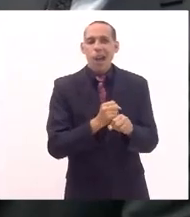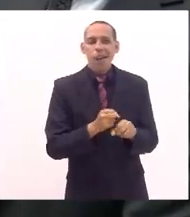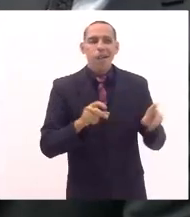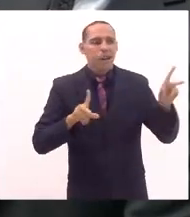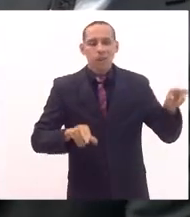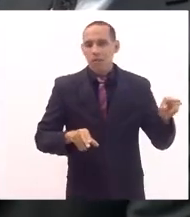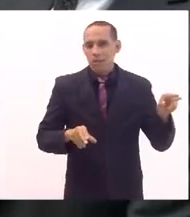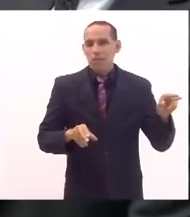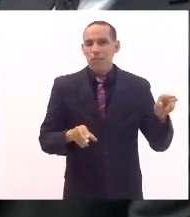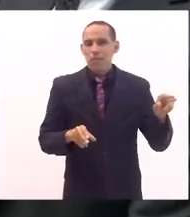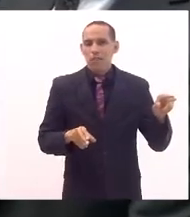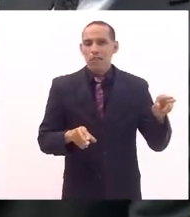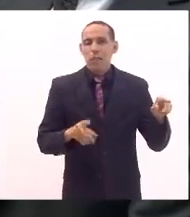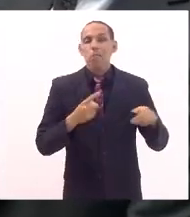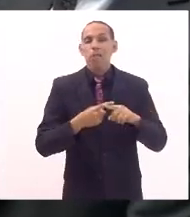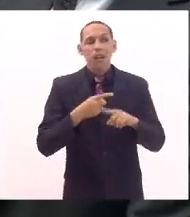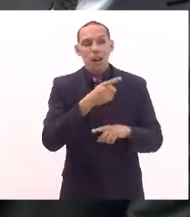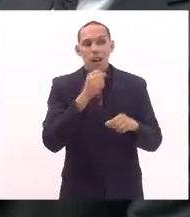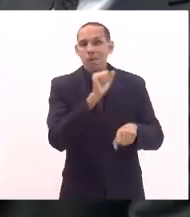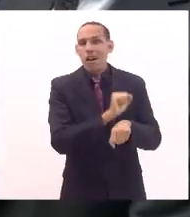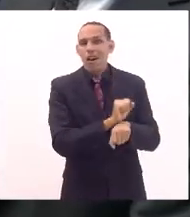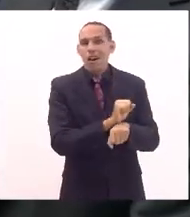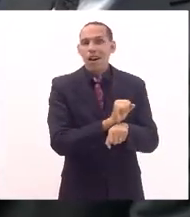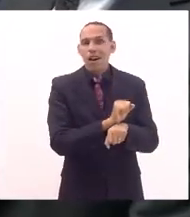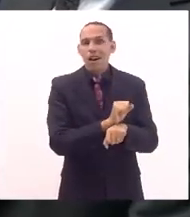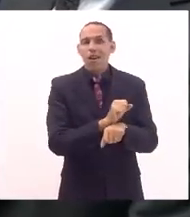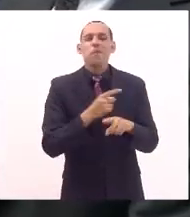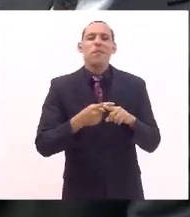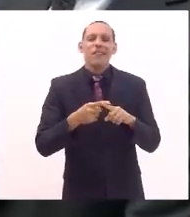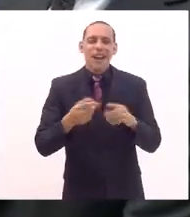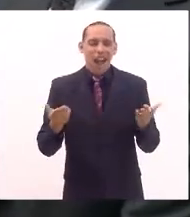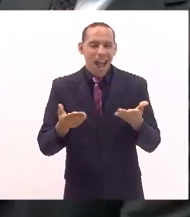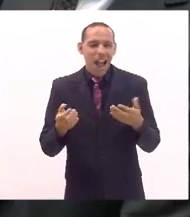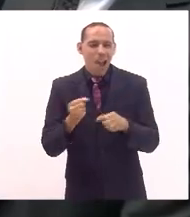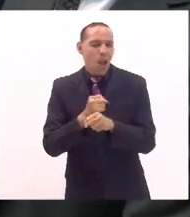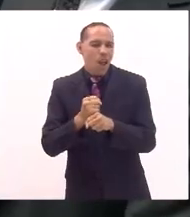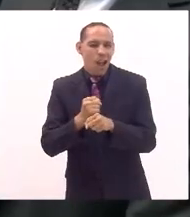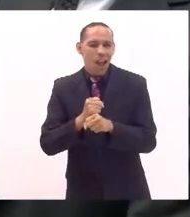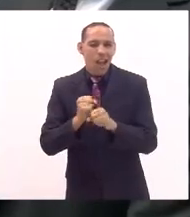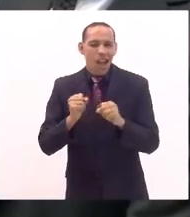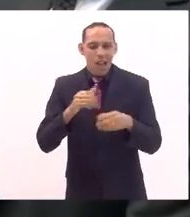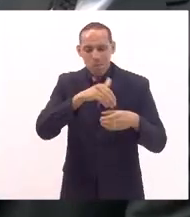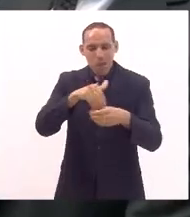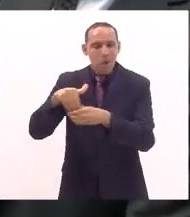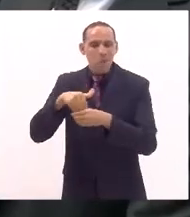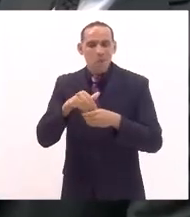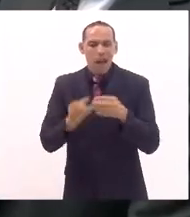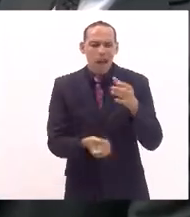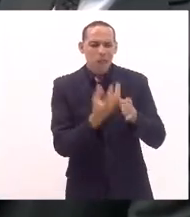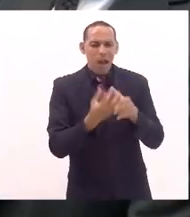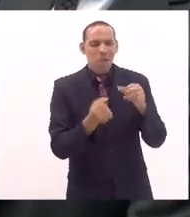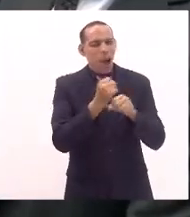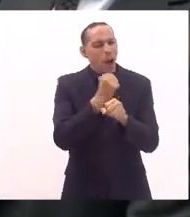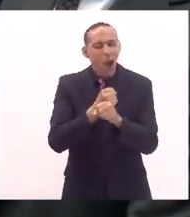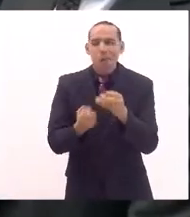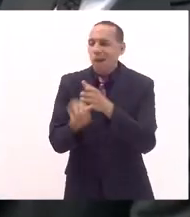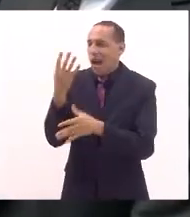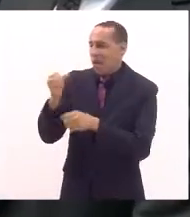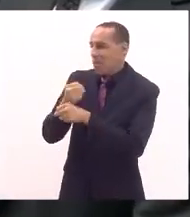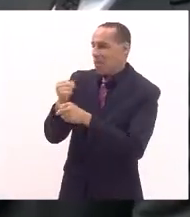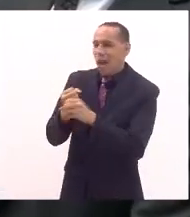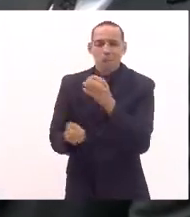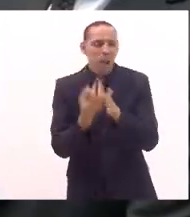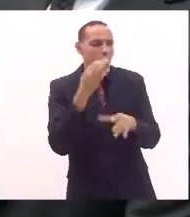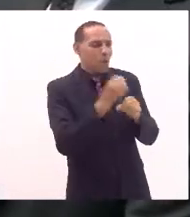segmento e quando tivemos lábios parados porque chega ano de eleição é uma farra e lançamento de obra abre vários várias